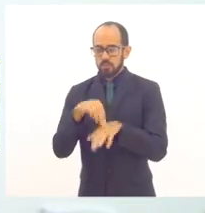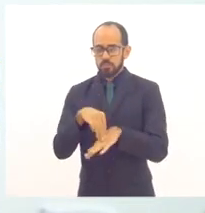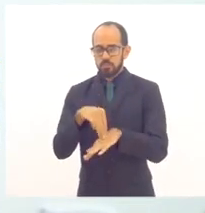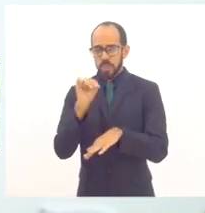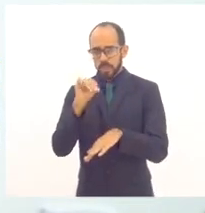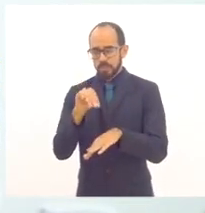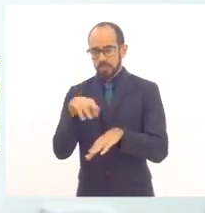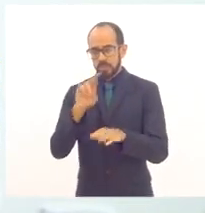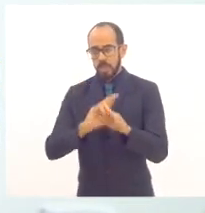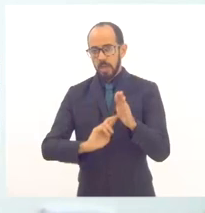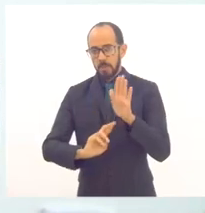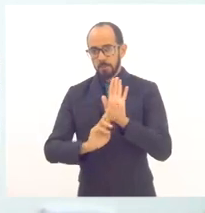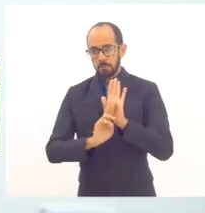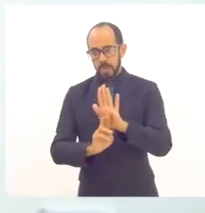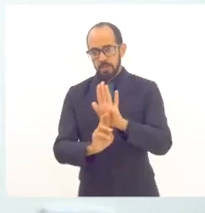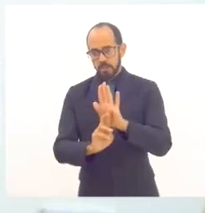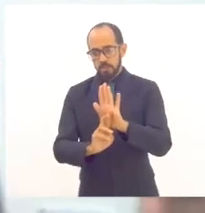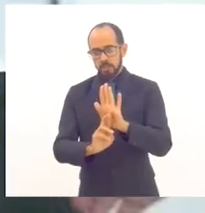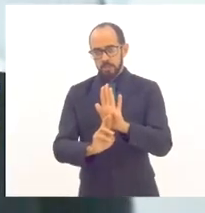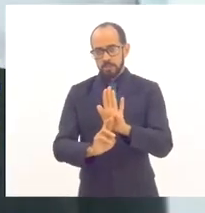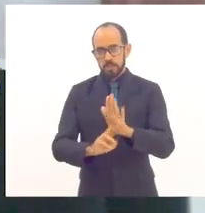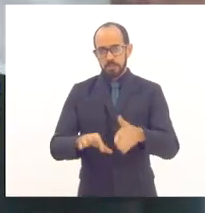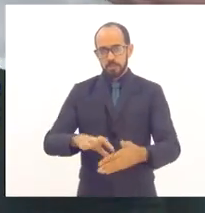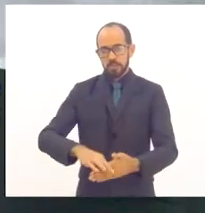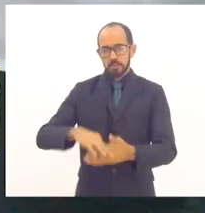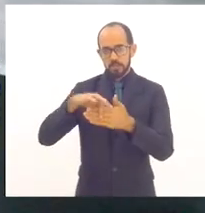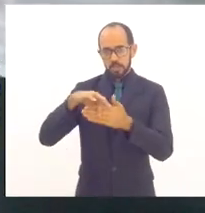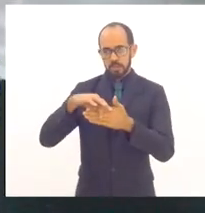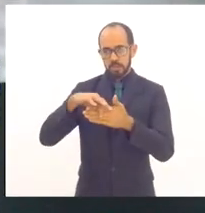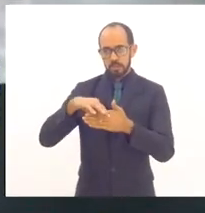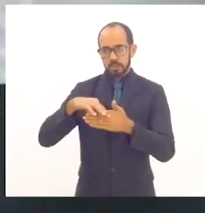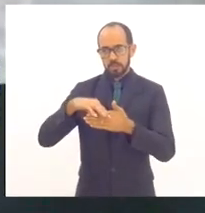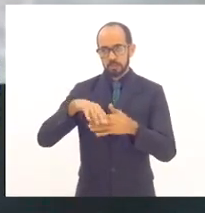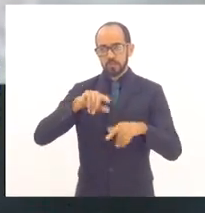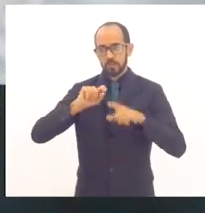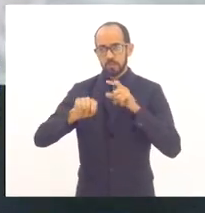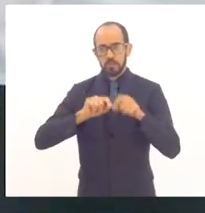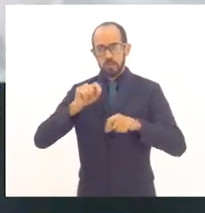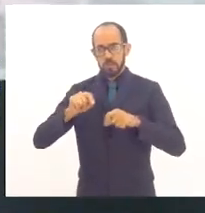vários representantes, vários dirigentes, que